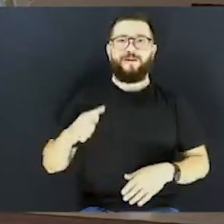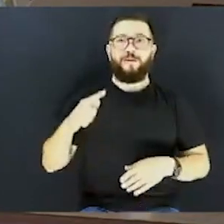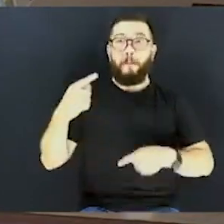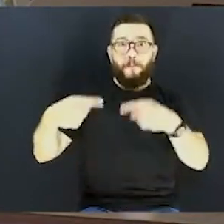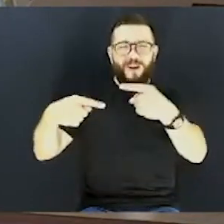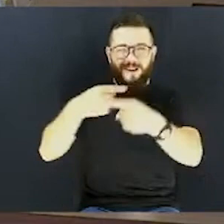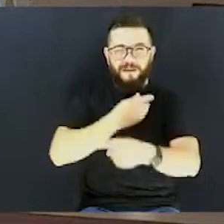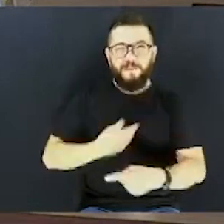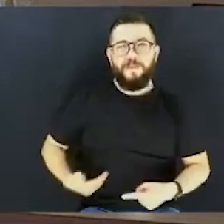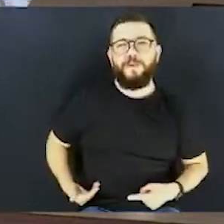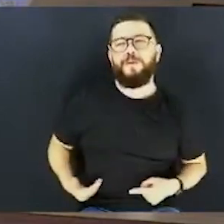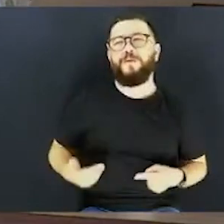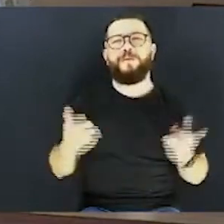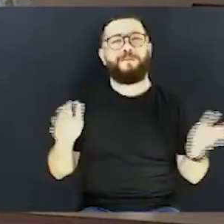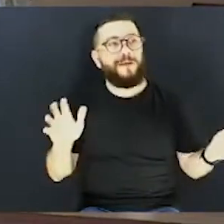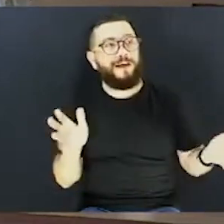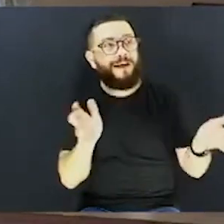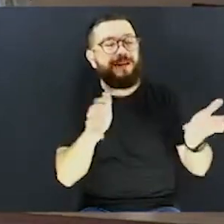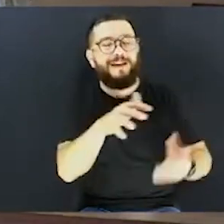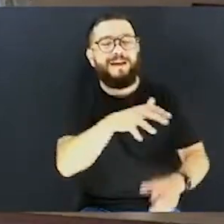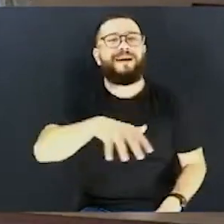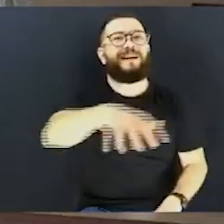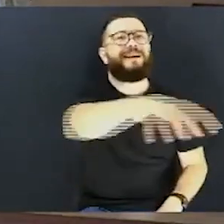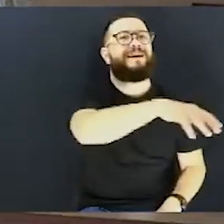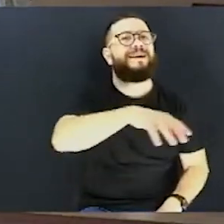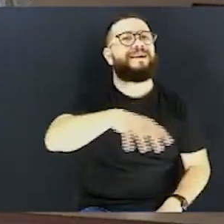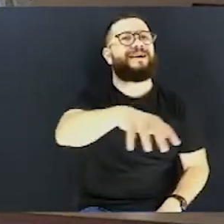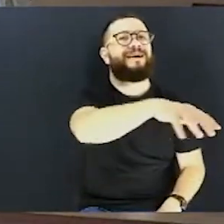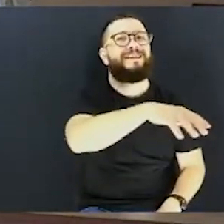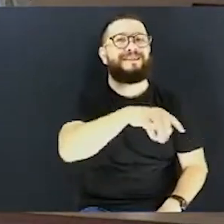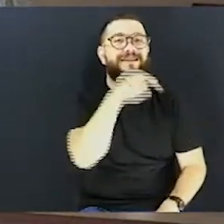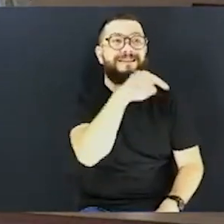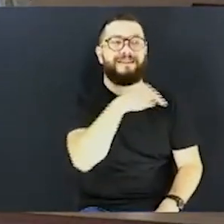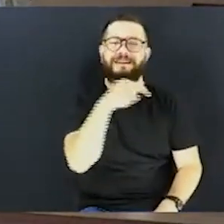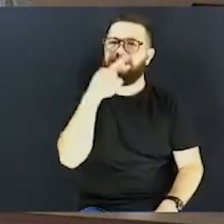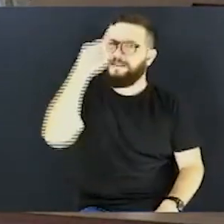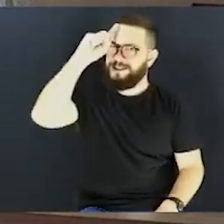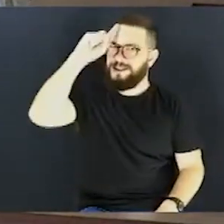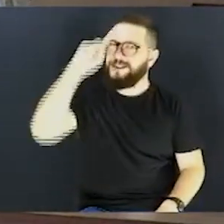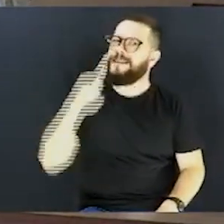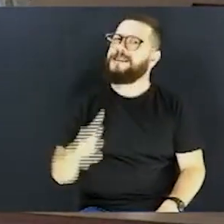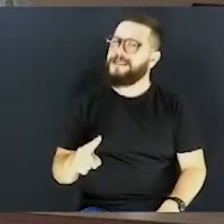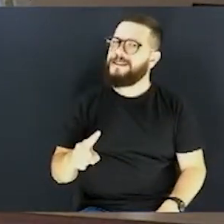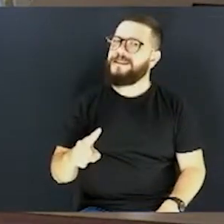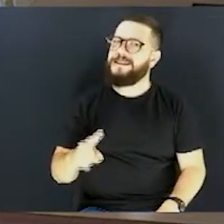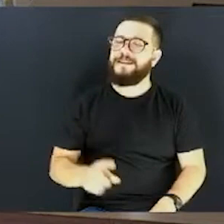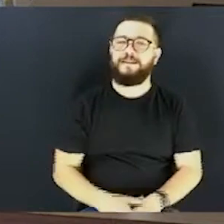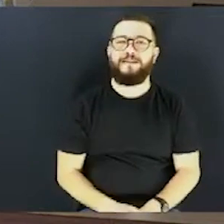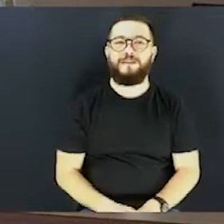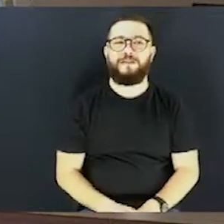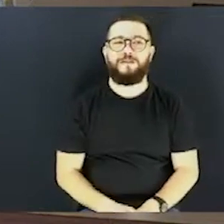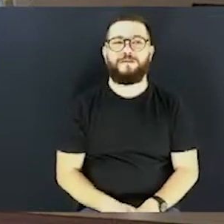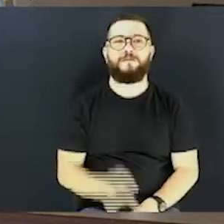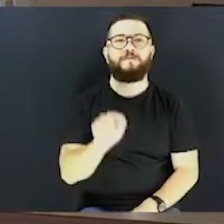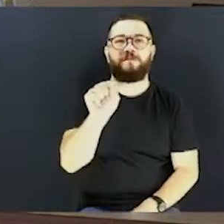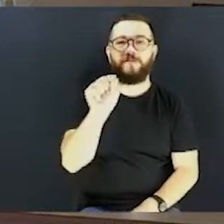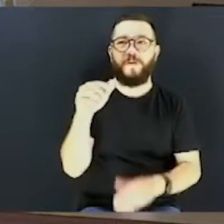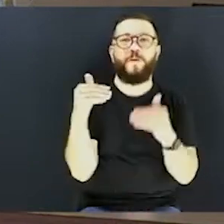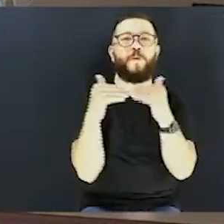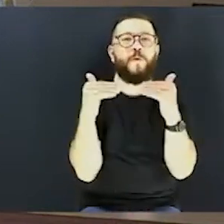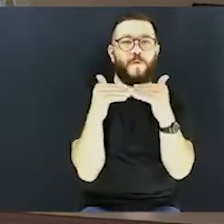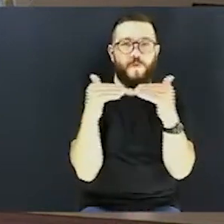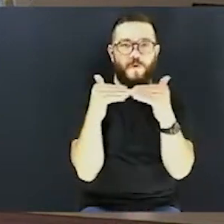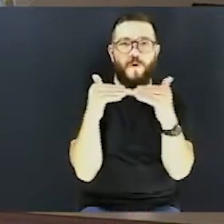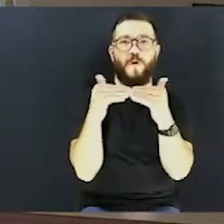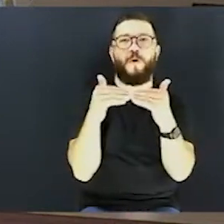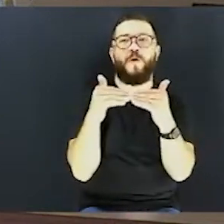estão voltados para a importância de nós termos esse cuidado com a primeira infância. Como o vereador Dalton comentou, é um investimento